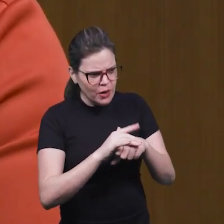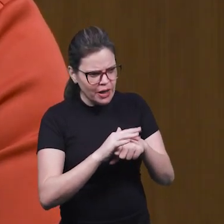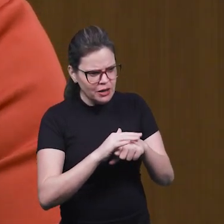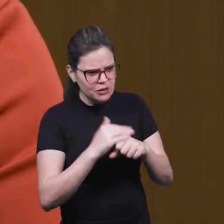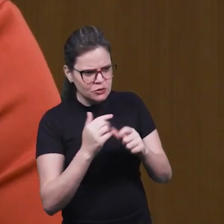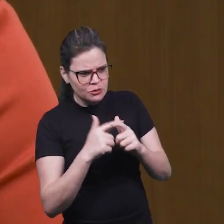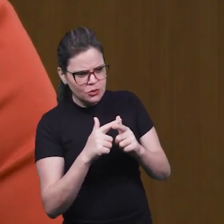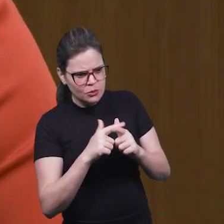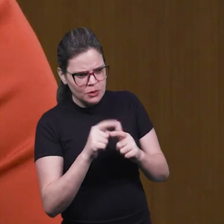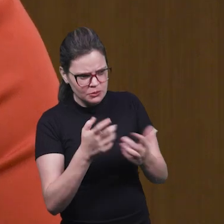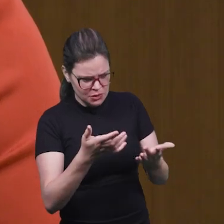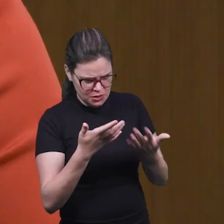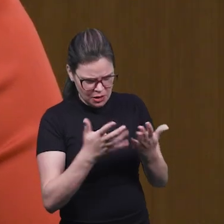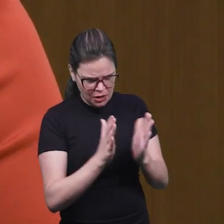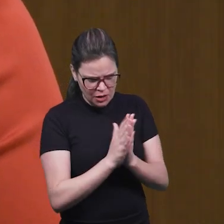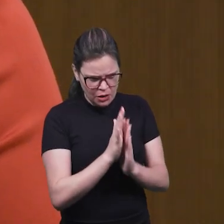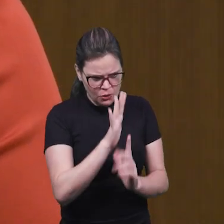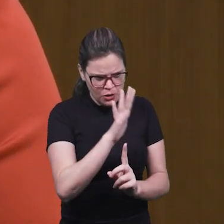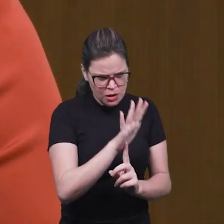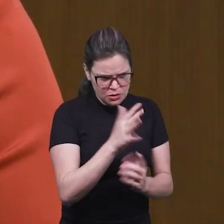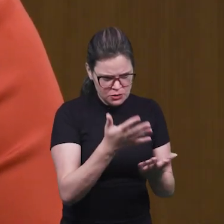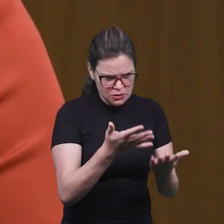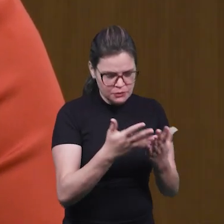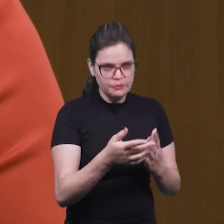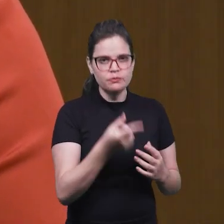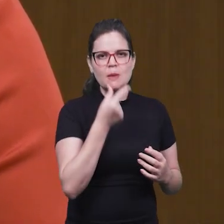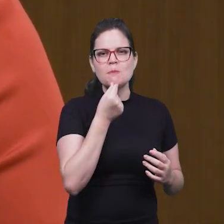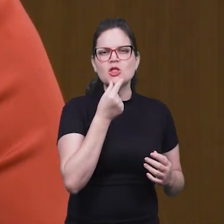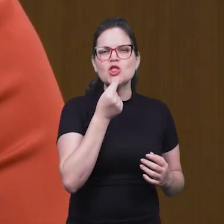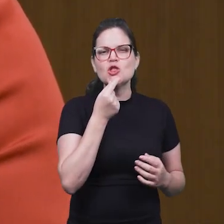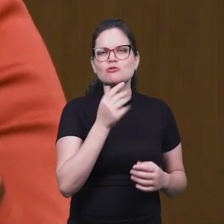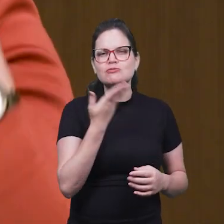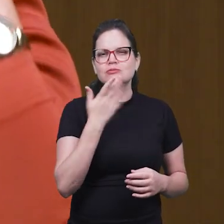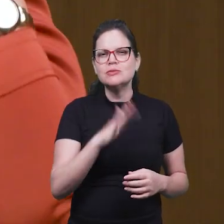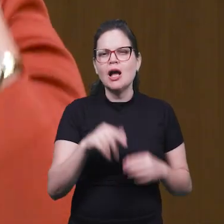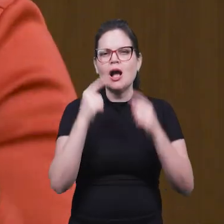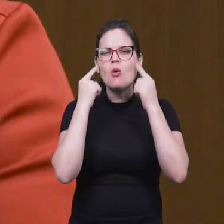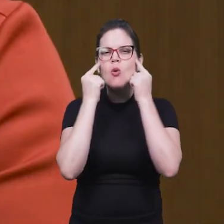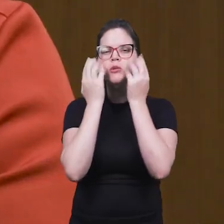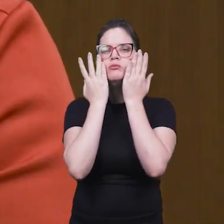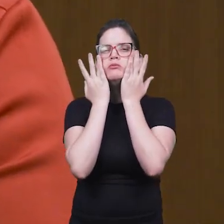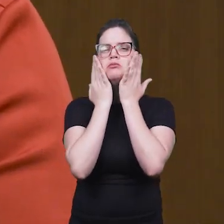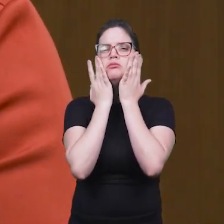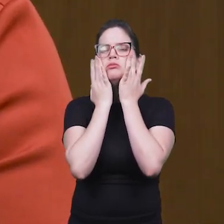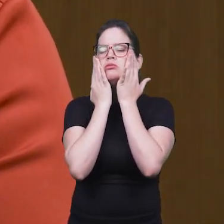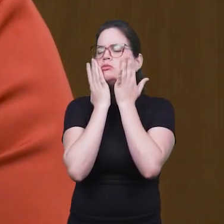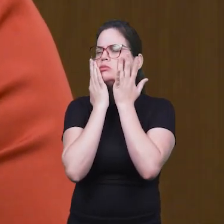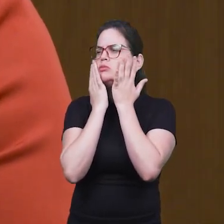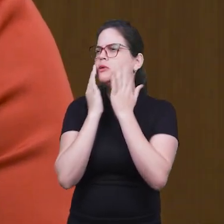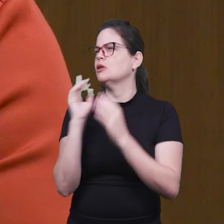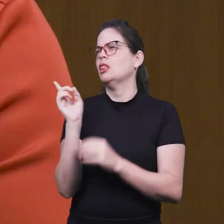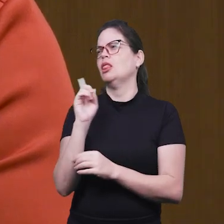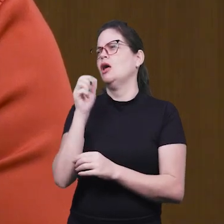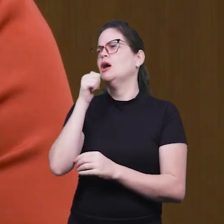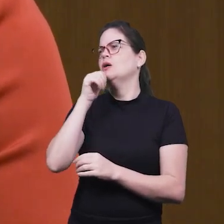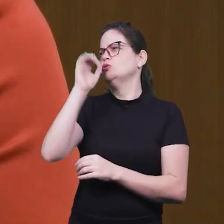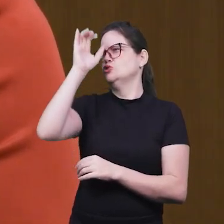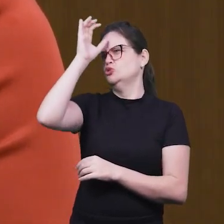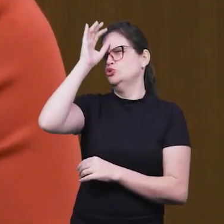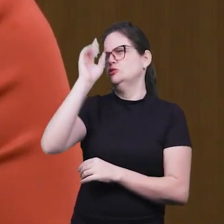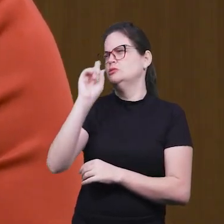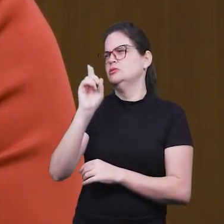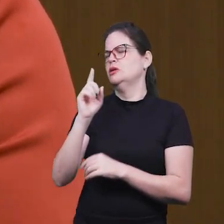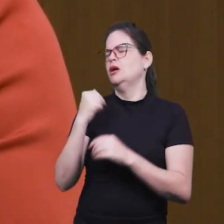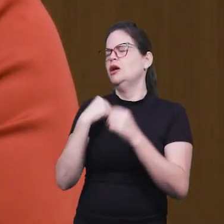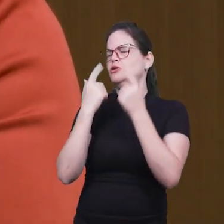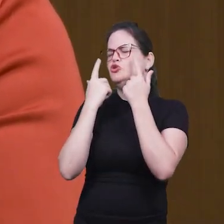você quer uma oração? Ele olhou assim, com os olhinhos cheios de lágrimas, assim, e disse, não, tia, eu estou chorando porque eu